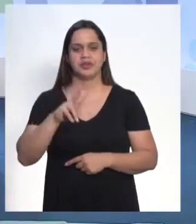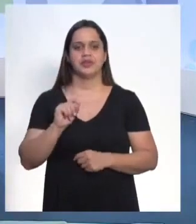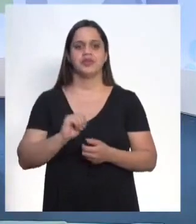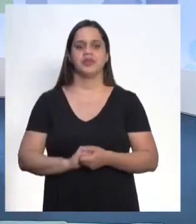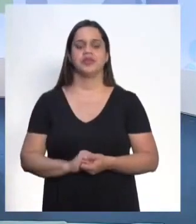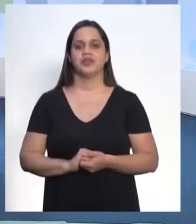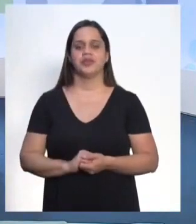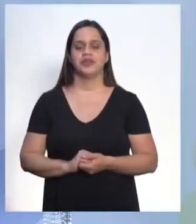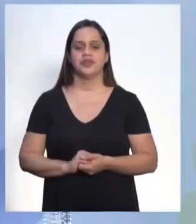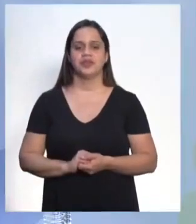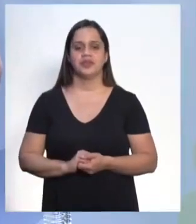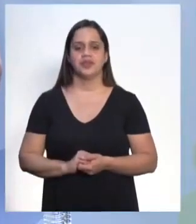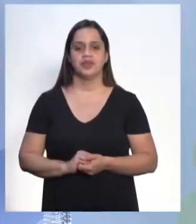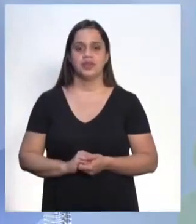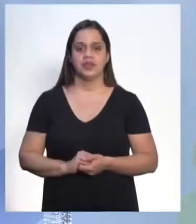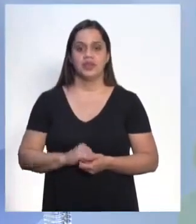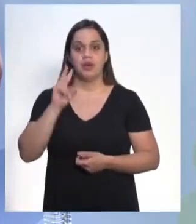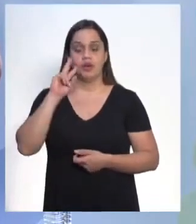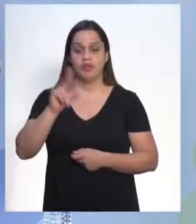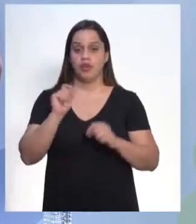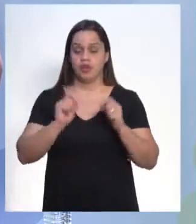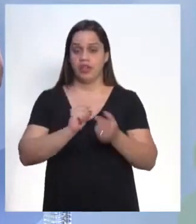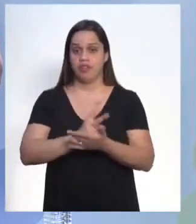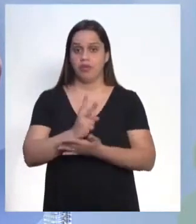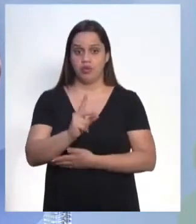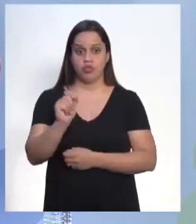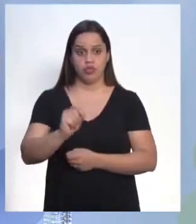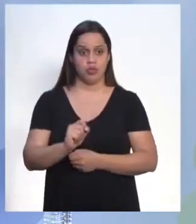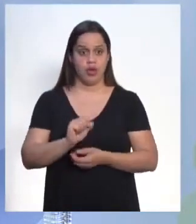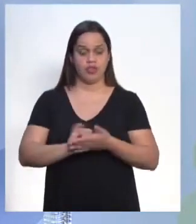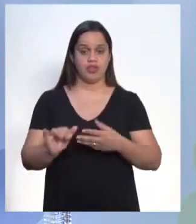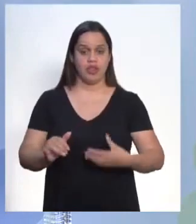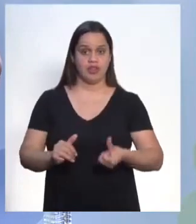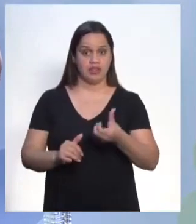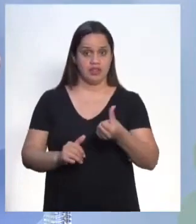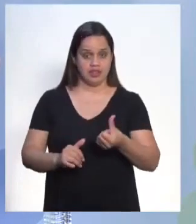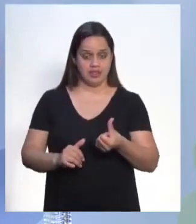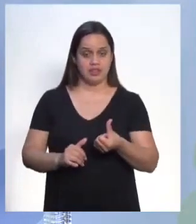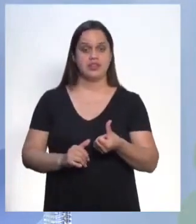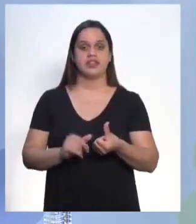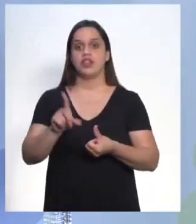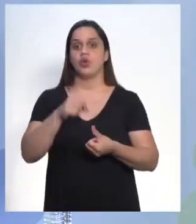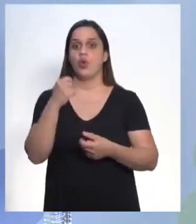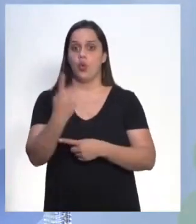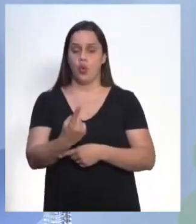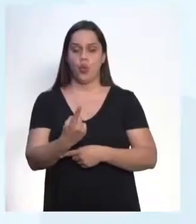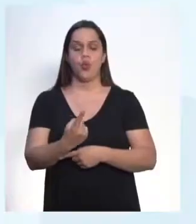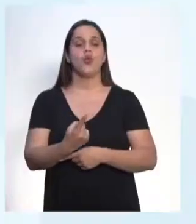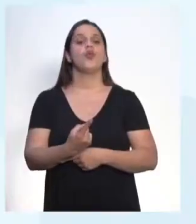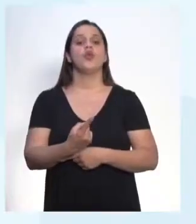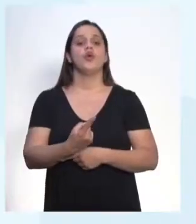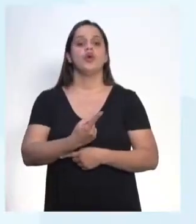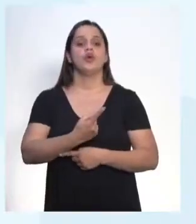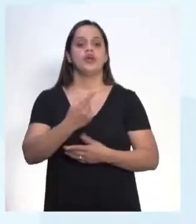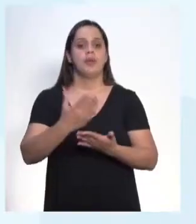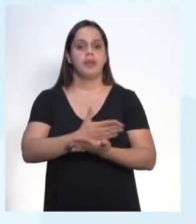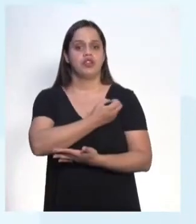continuar. Agora, vamos para a atividade 6, item 1. Está lá na página